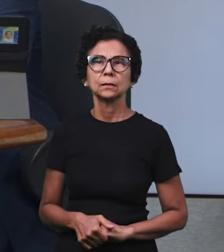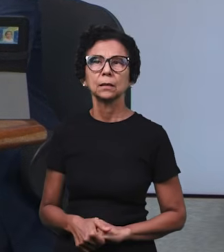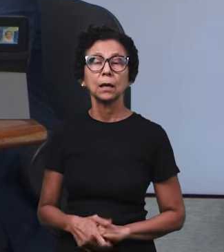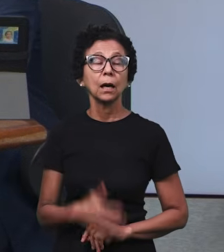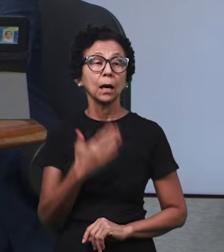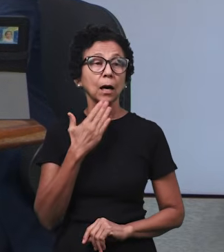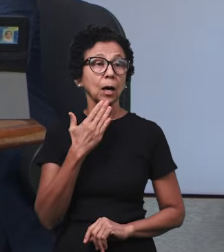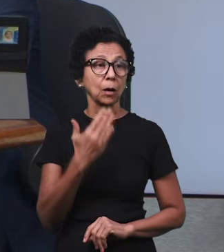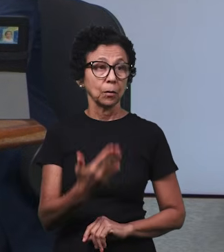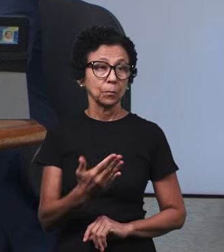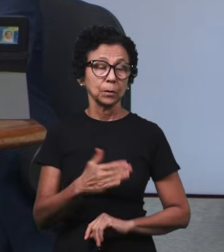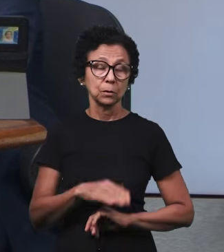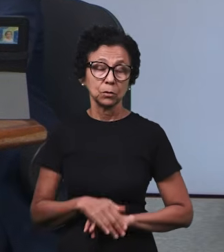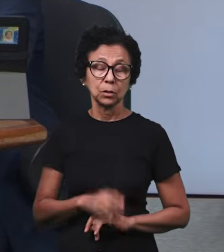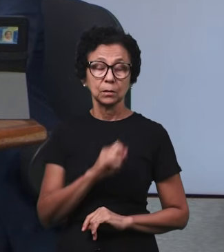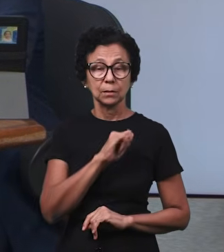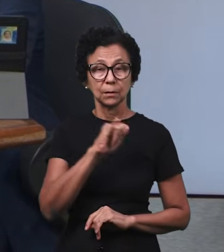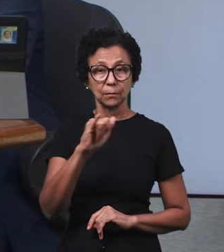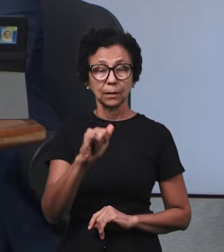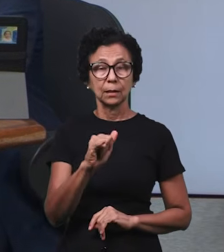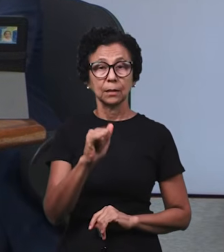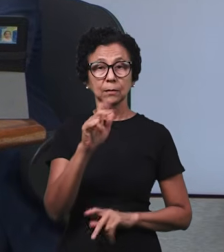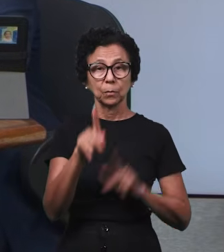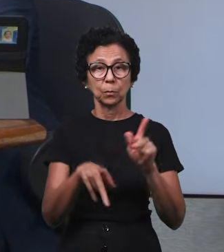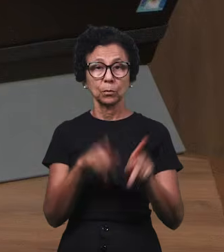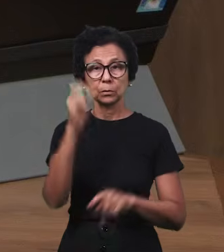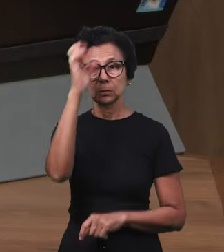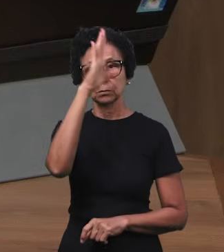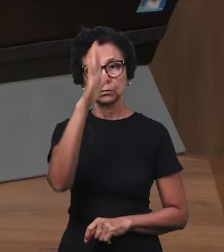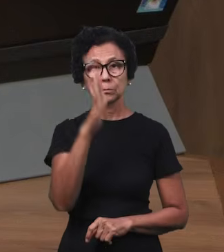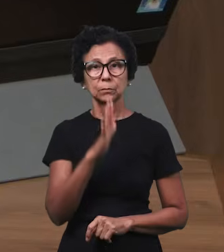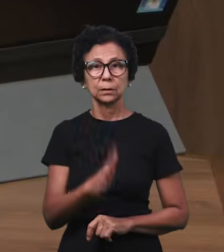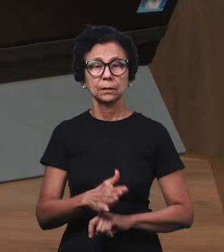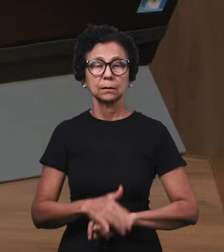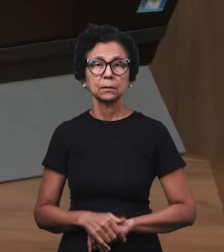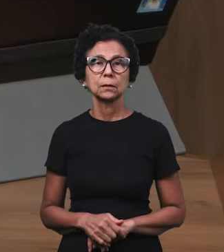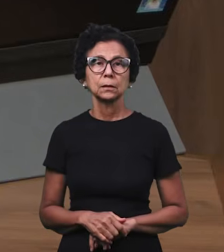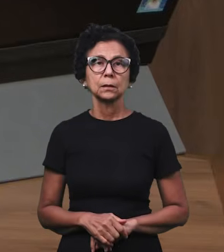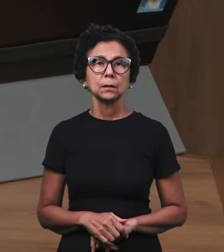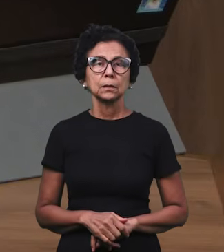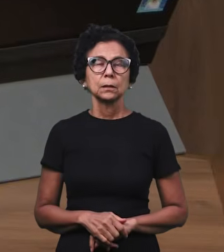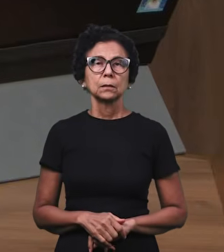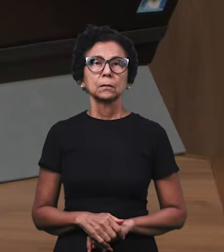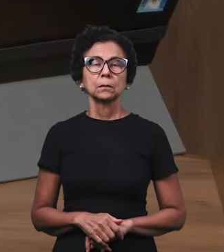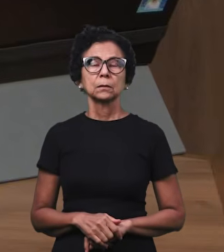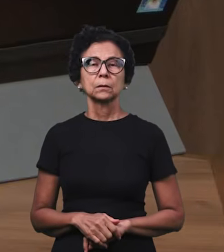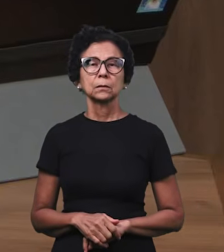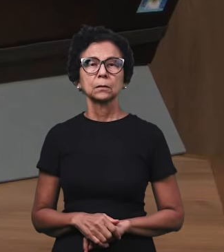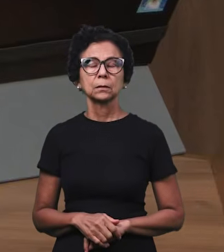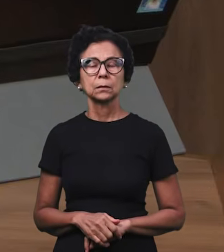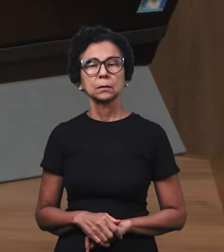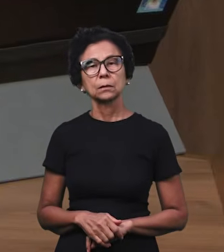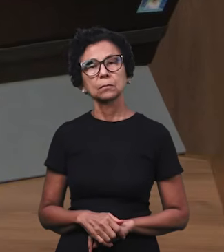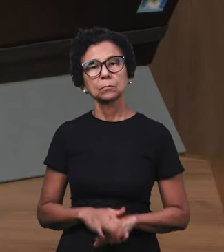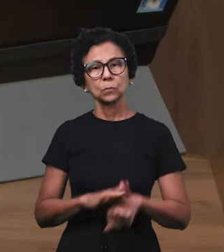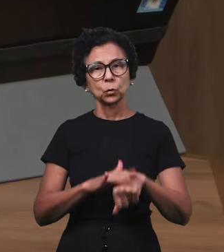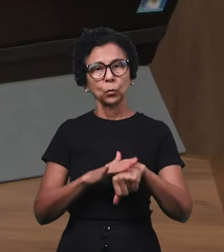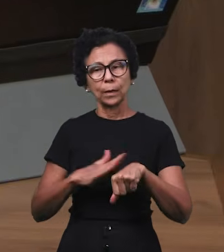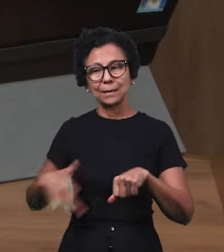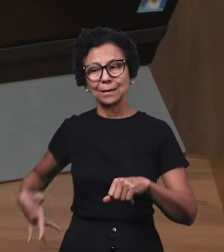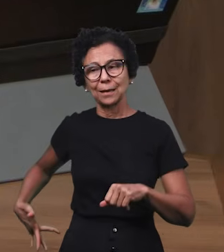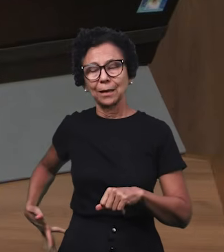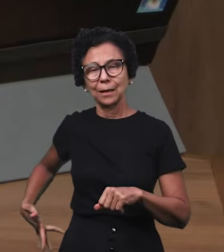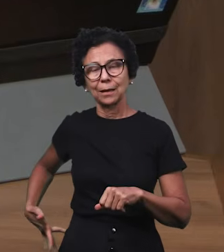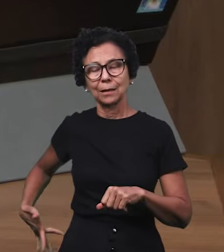e desse um recado para a população, para todo o Brasil que está nos assistindo, né, a respeito da doença renal crônica e da